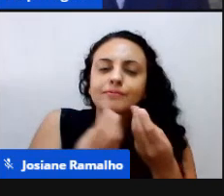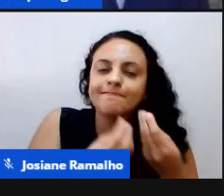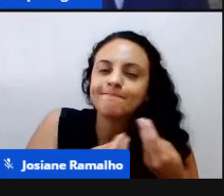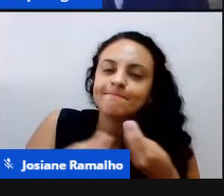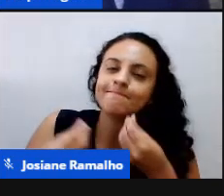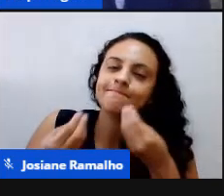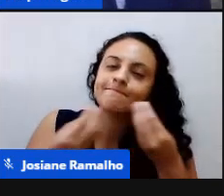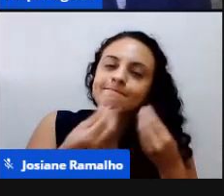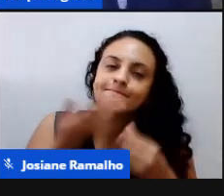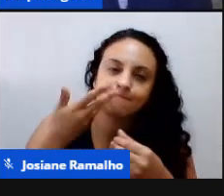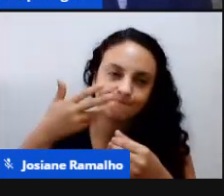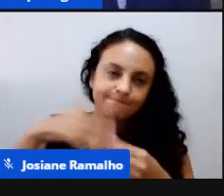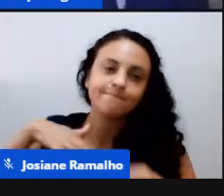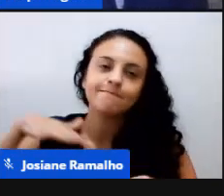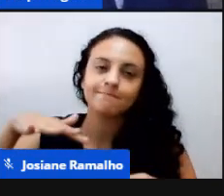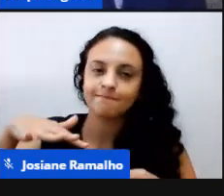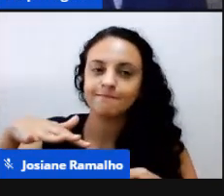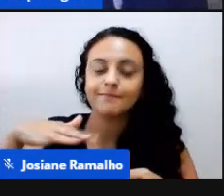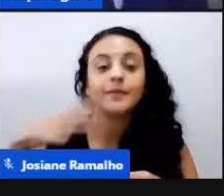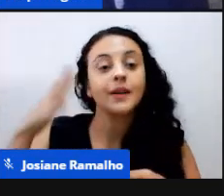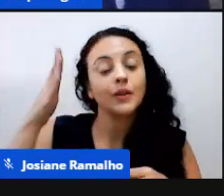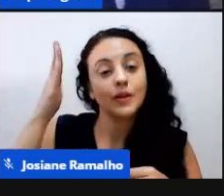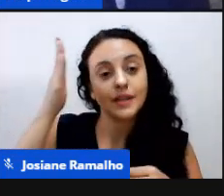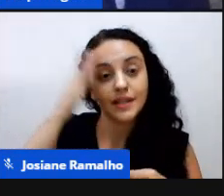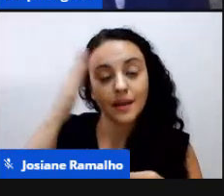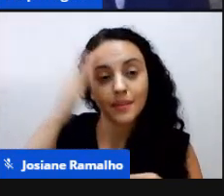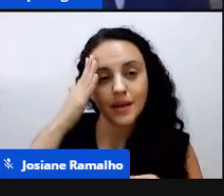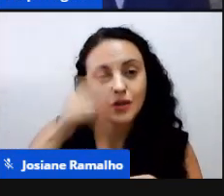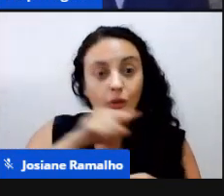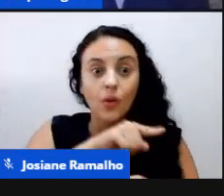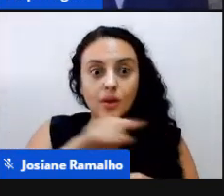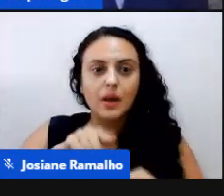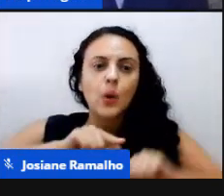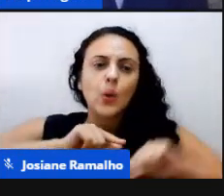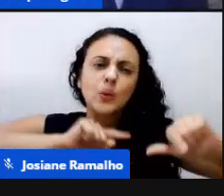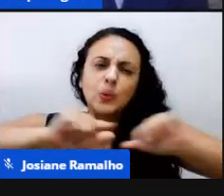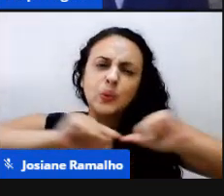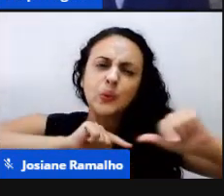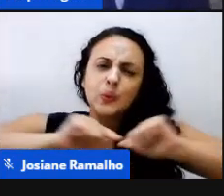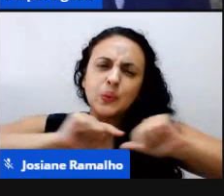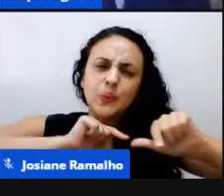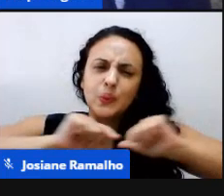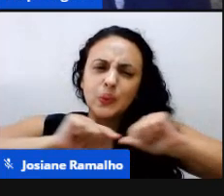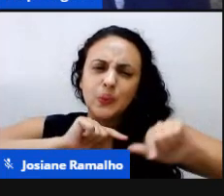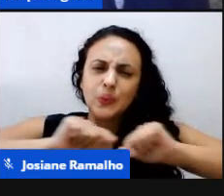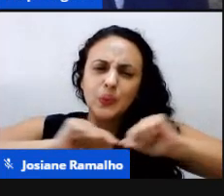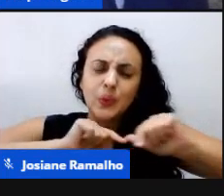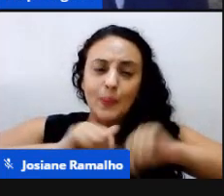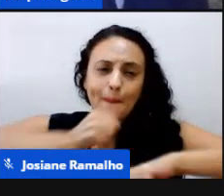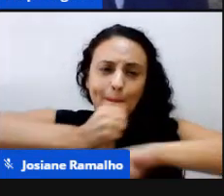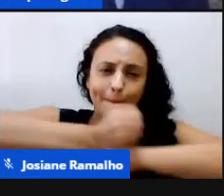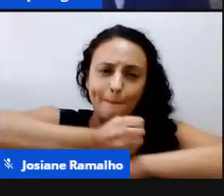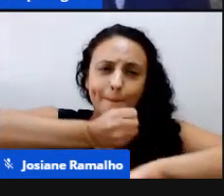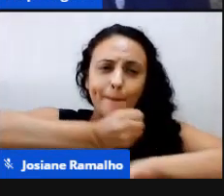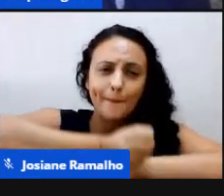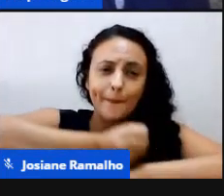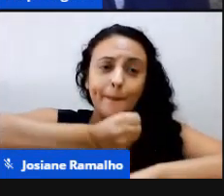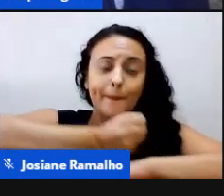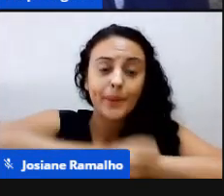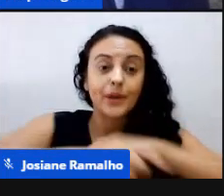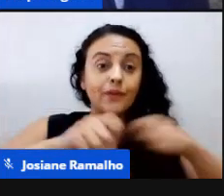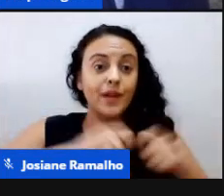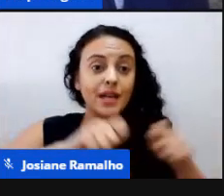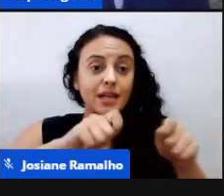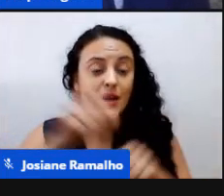Nesses tempos difíceis, nós sabemos o quanto que vocês estão trabalhando, o quanto vocês estão se esforçando e levando o melhor para